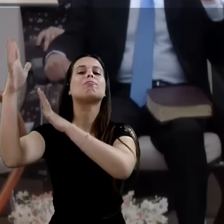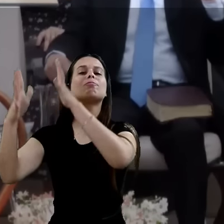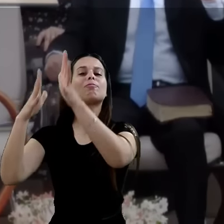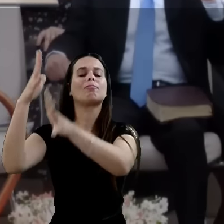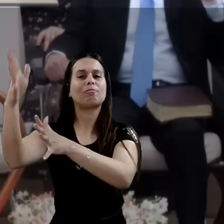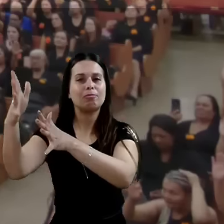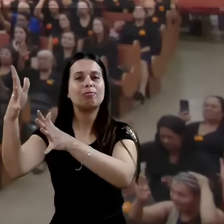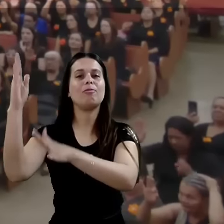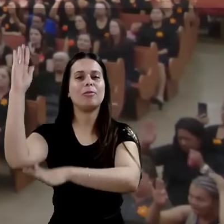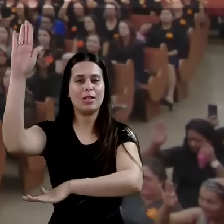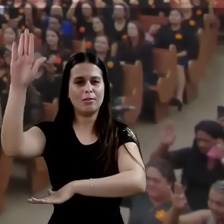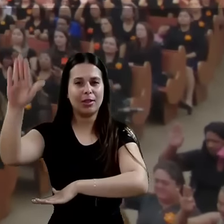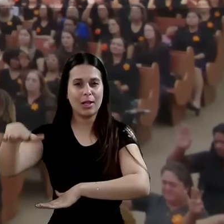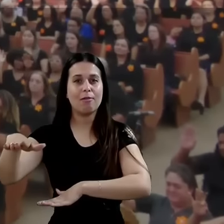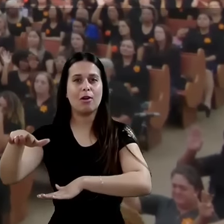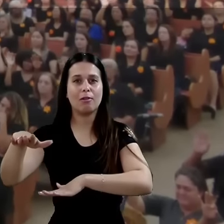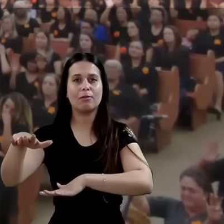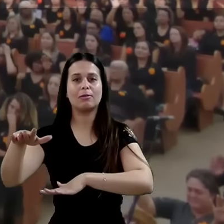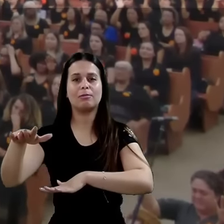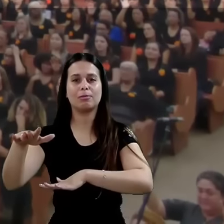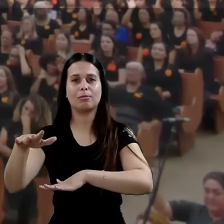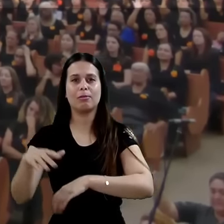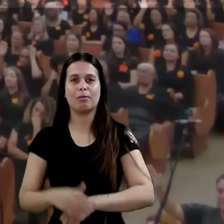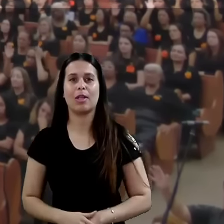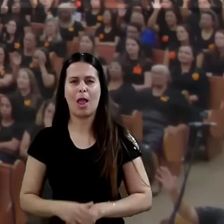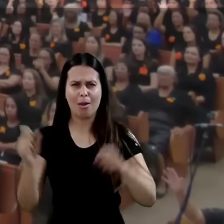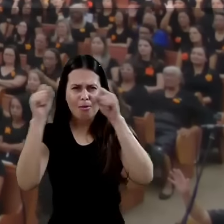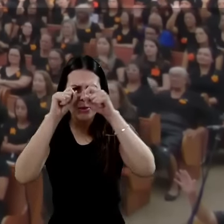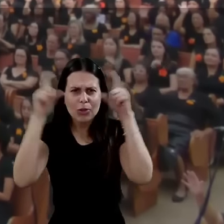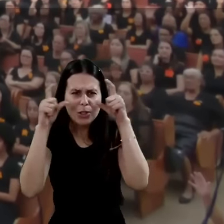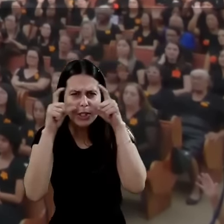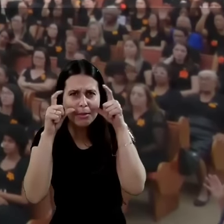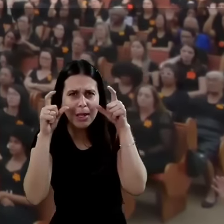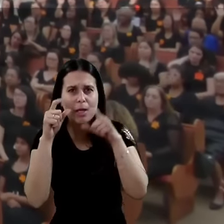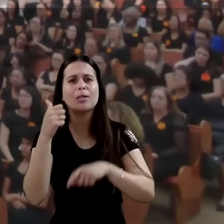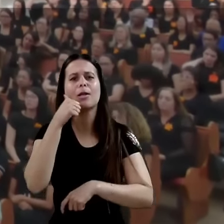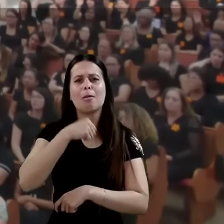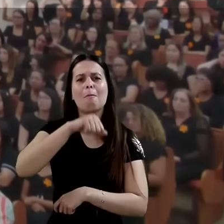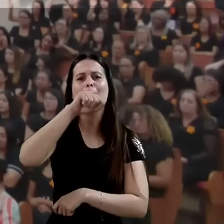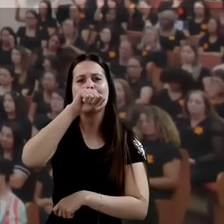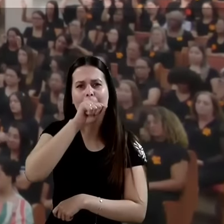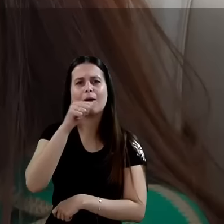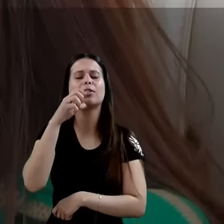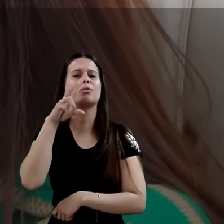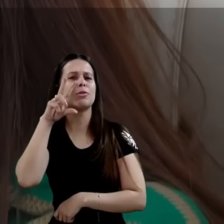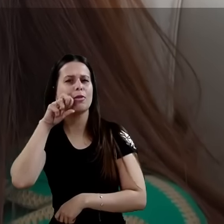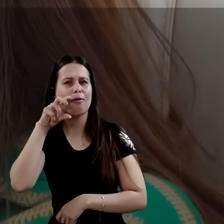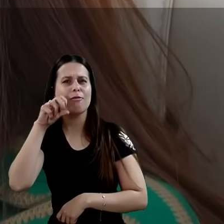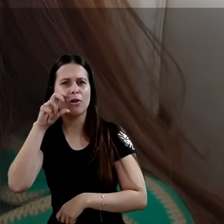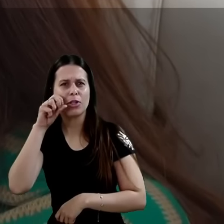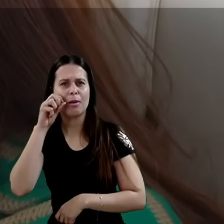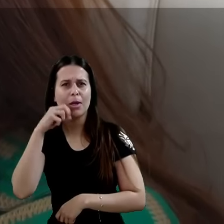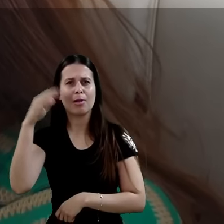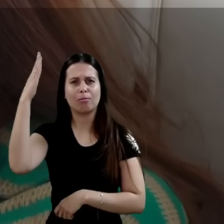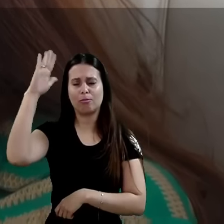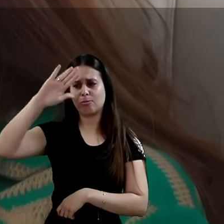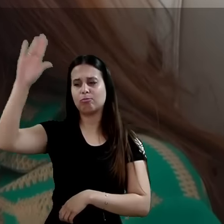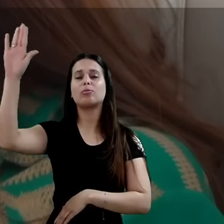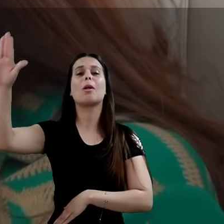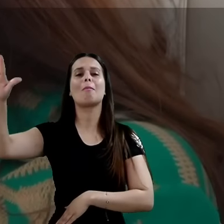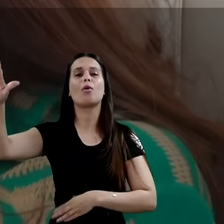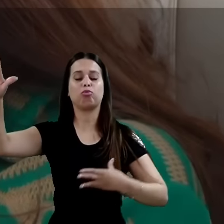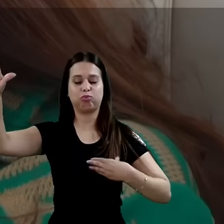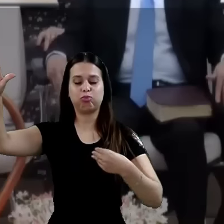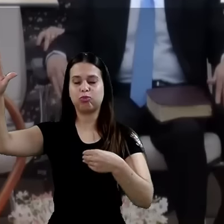que nessa tarde ele desperta avó e desperta mãe que já era para ter posto a mão na cabeça do filho e profetizado há muito